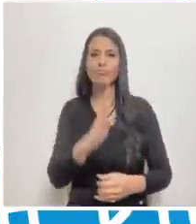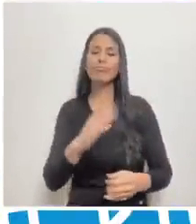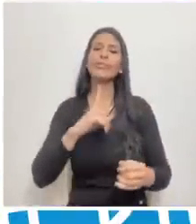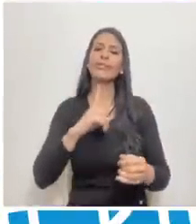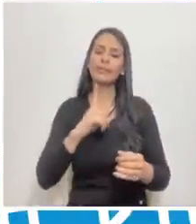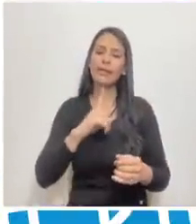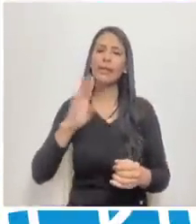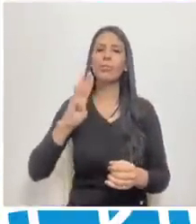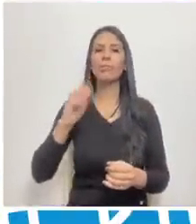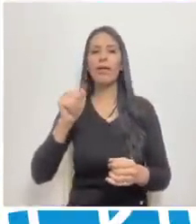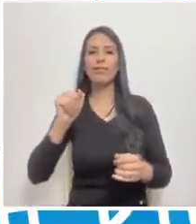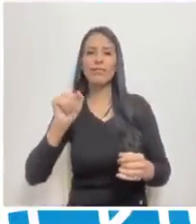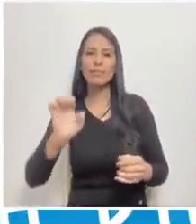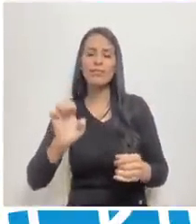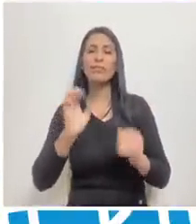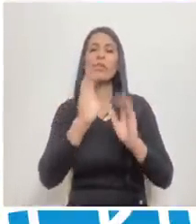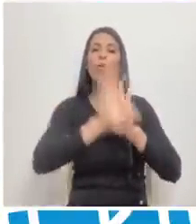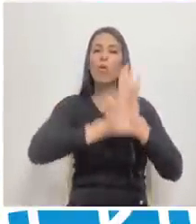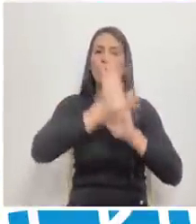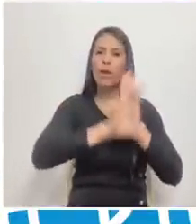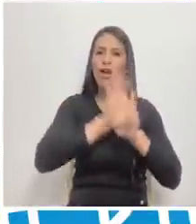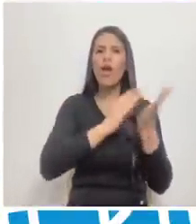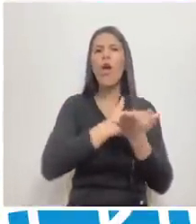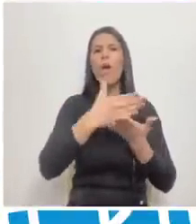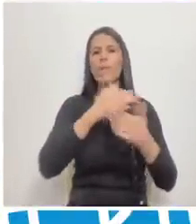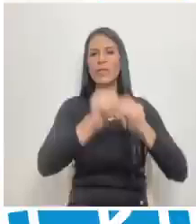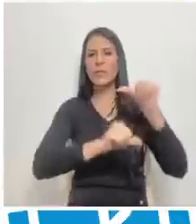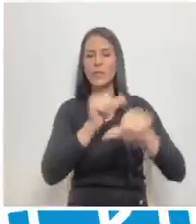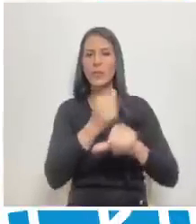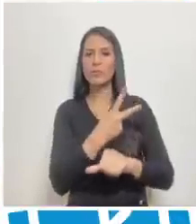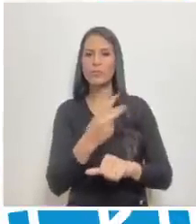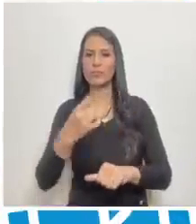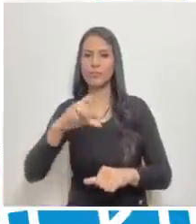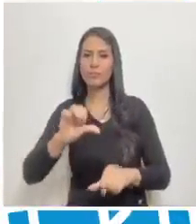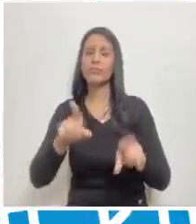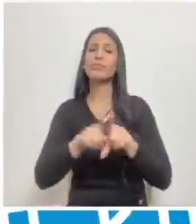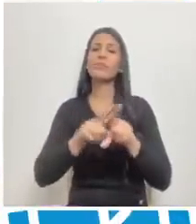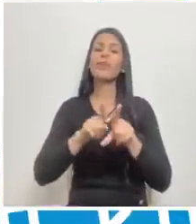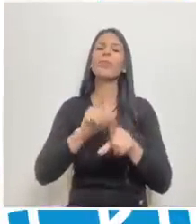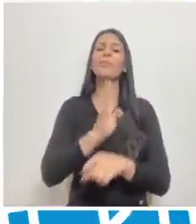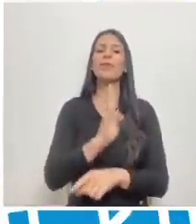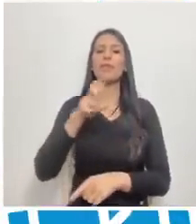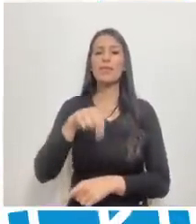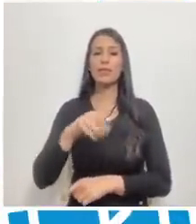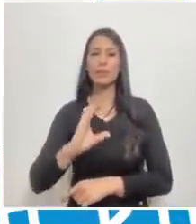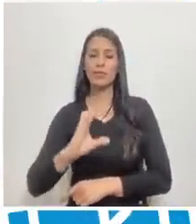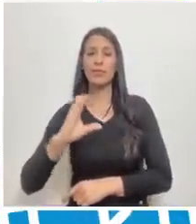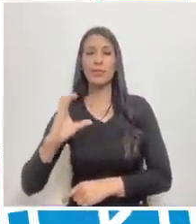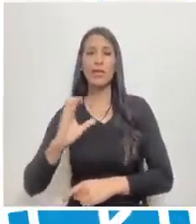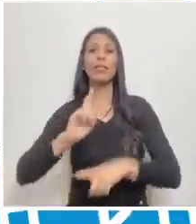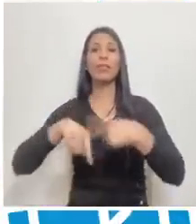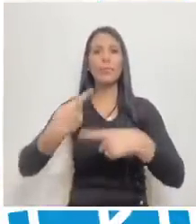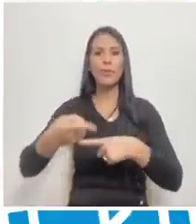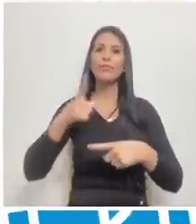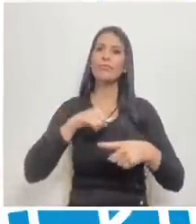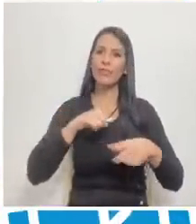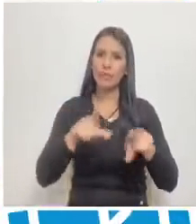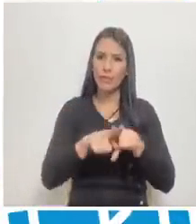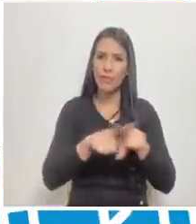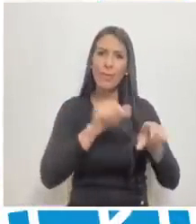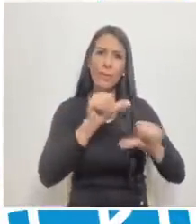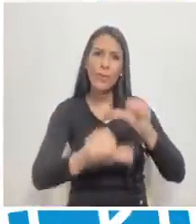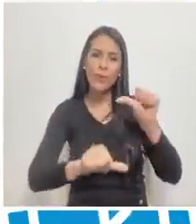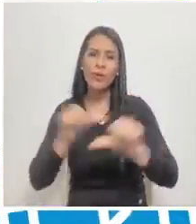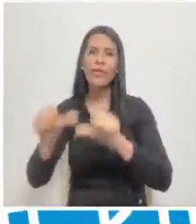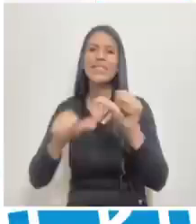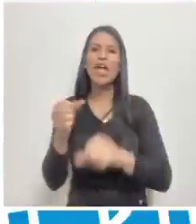implantada desde 2019. Depois da BNCC, nós tivemos algumas mudanças importantes, o novo ensino